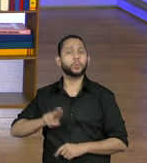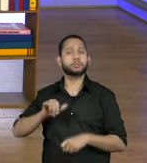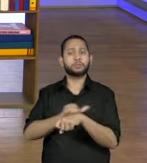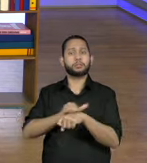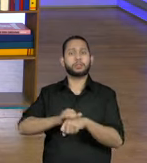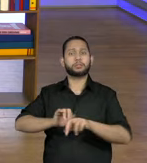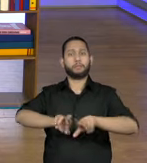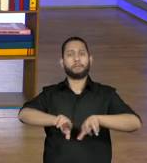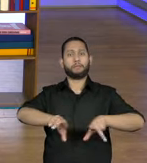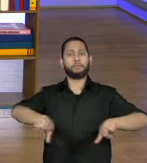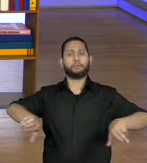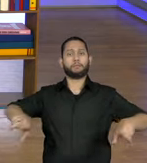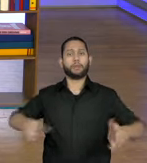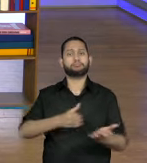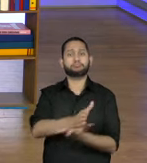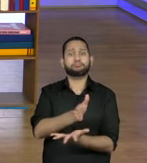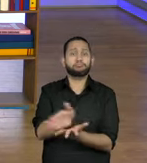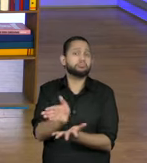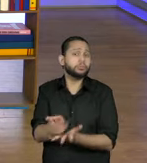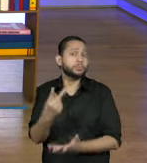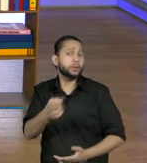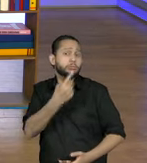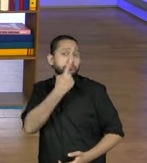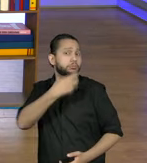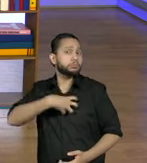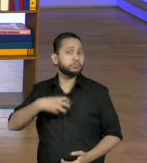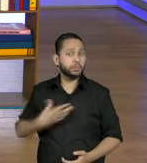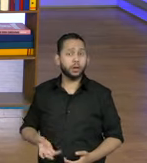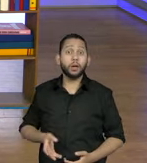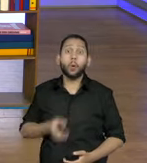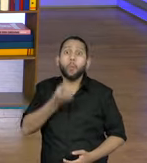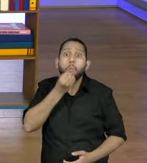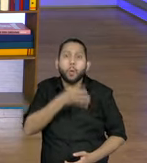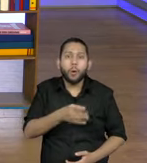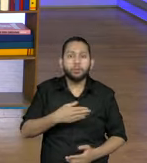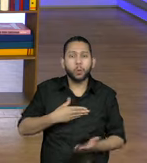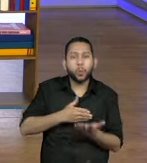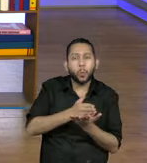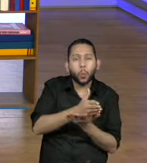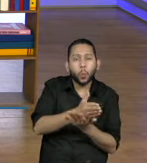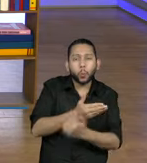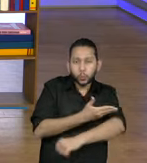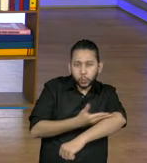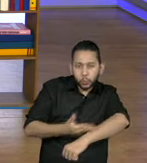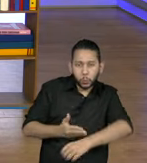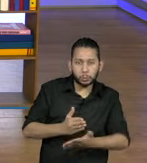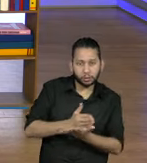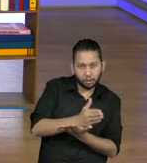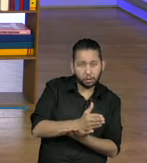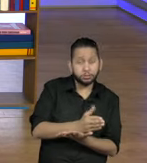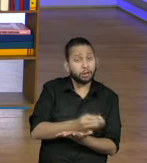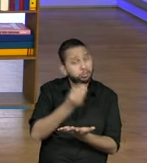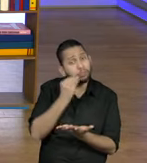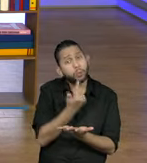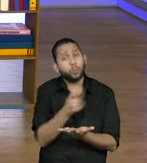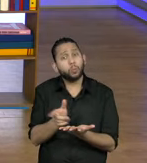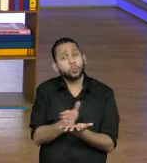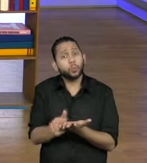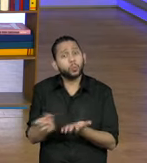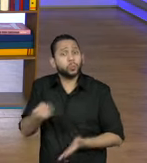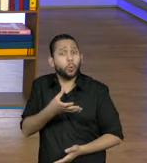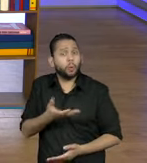diferentes, certo? Para que todos os alunos compreendam todas as estratégias e aí sim escolha a que mais se adequa, aquele que se sente